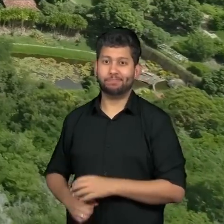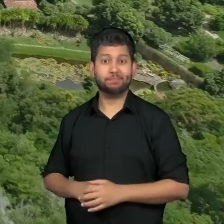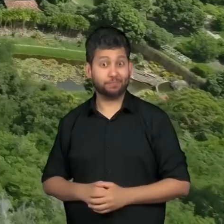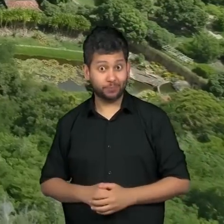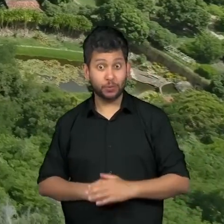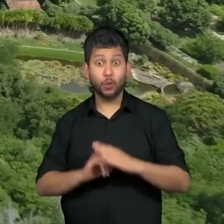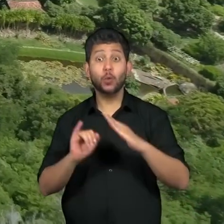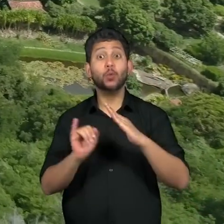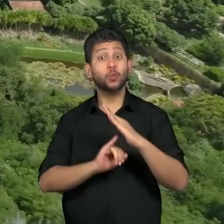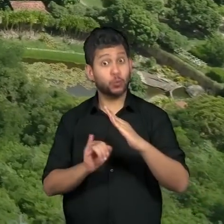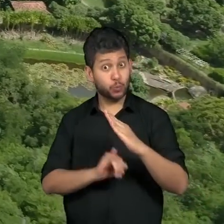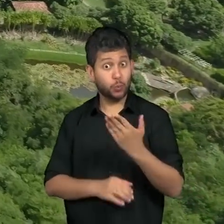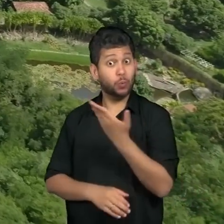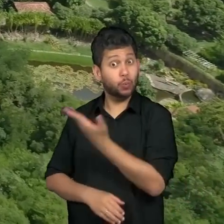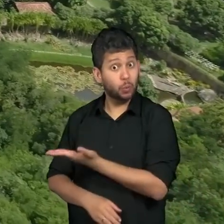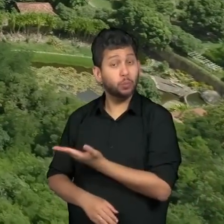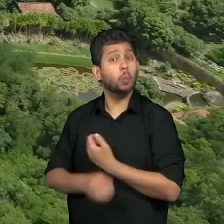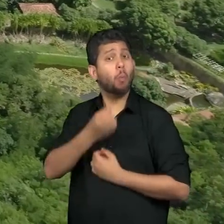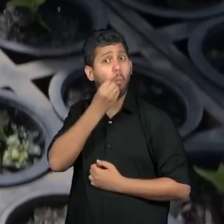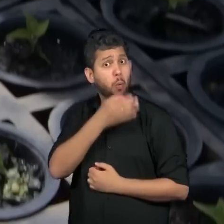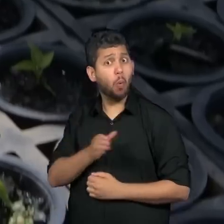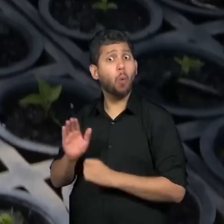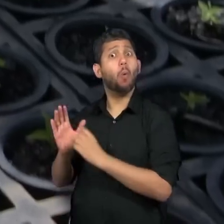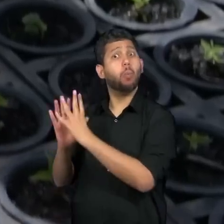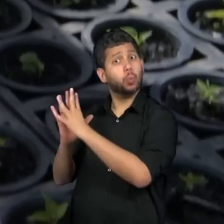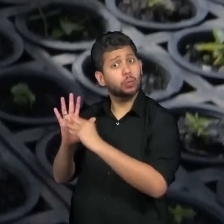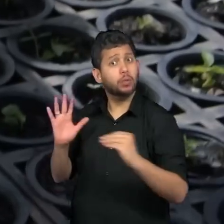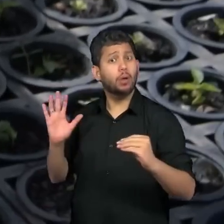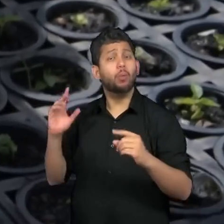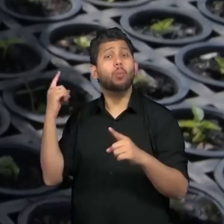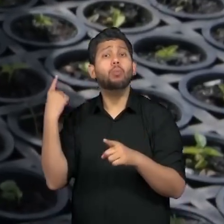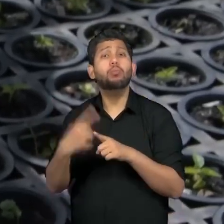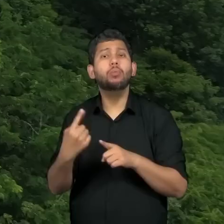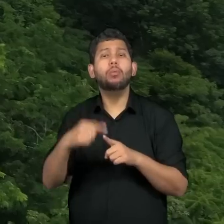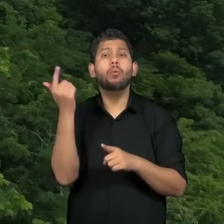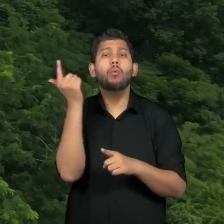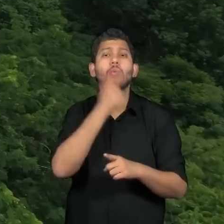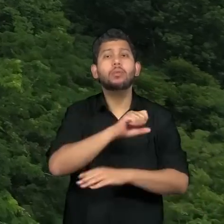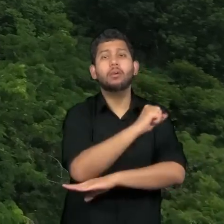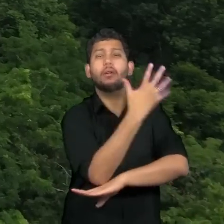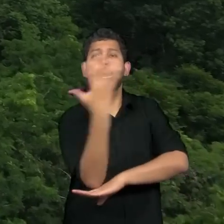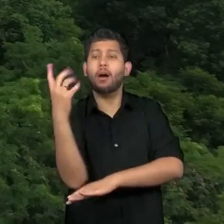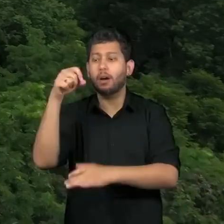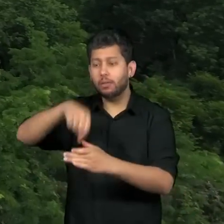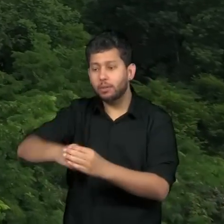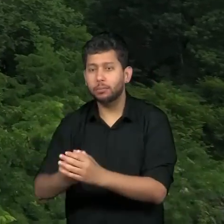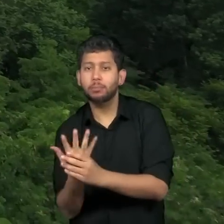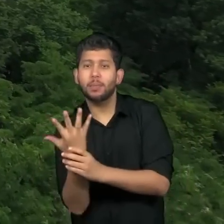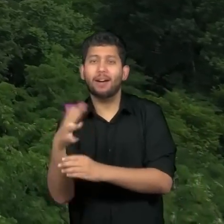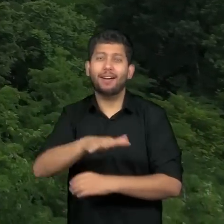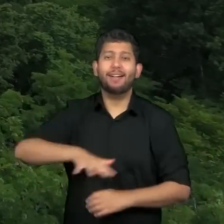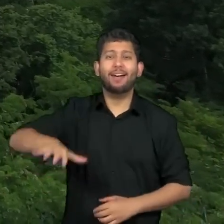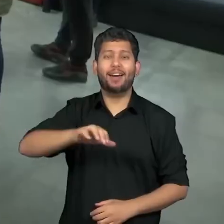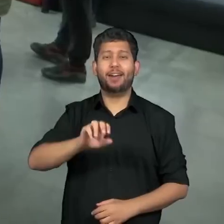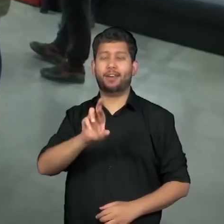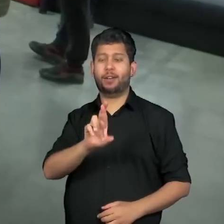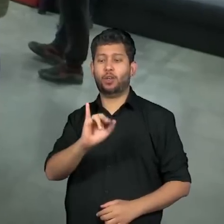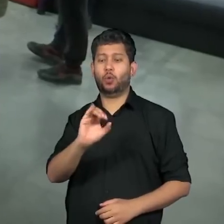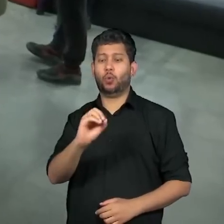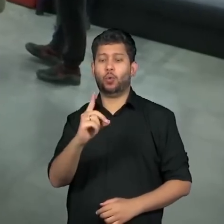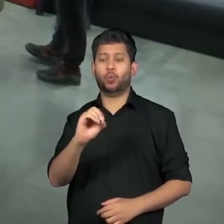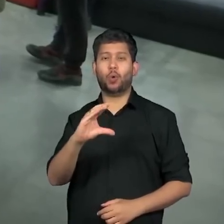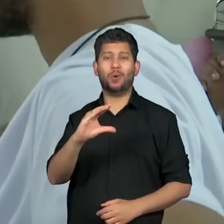Instituto Terra, um exemplo bem-sucedido de restauração vegetal no Vale do Rio Doce, em Minas Gerais,